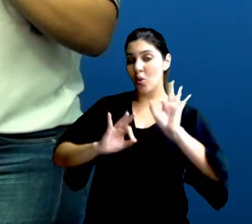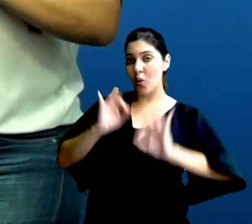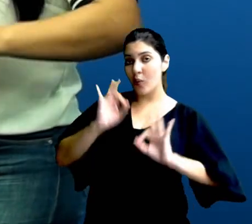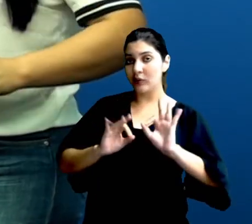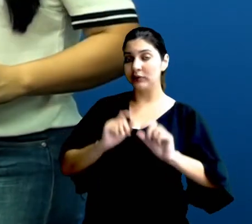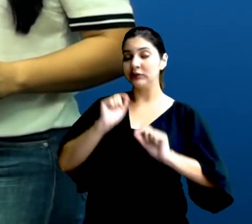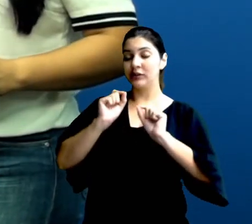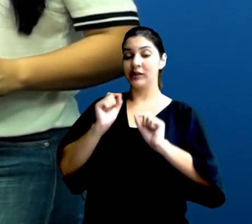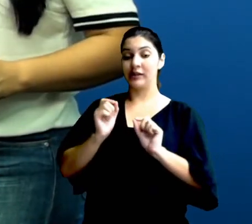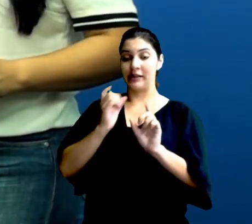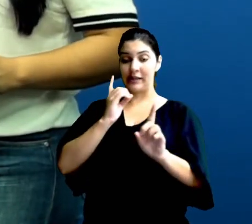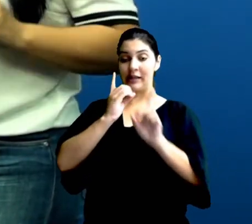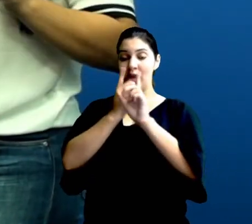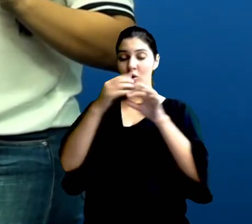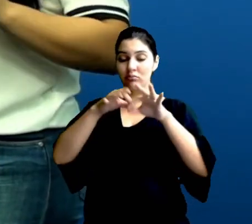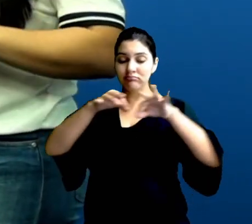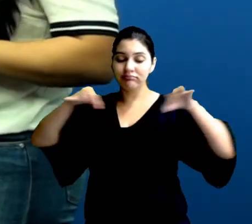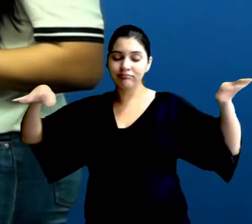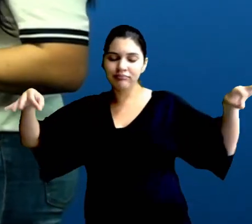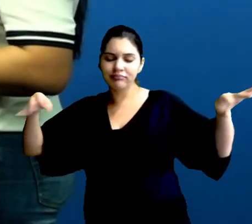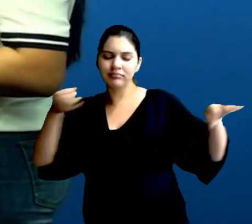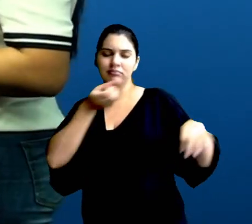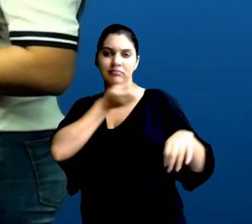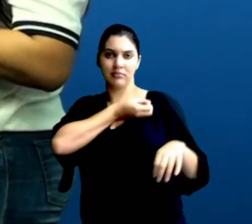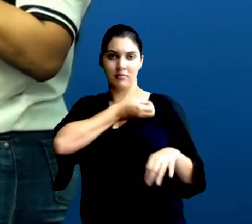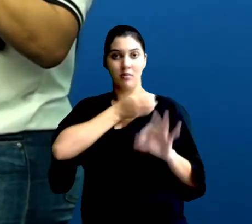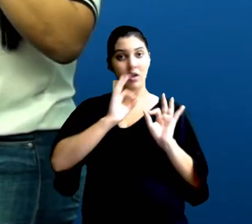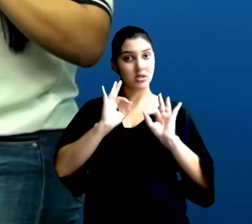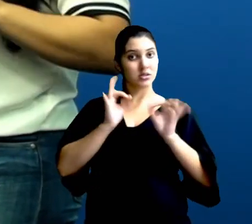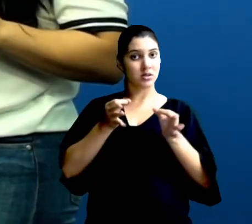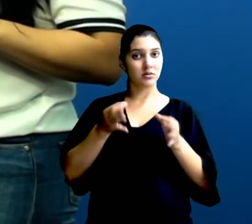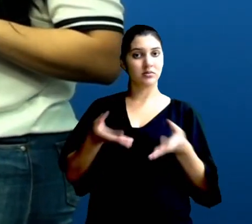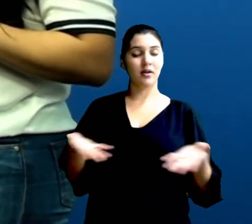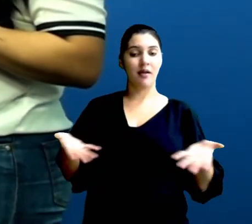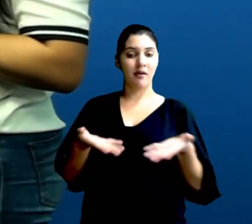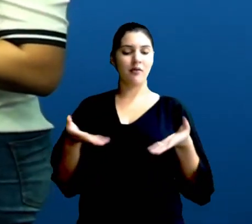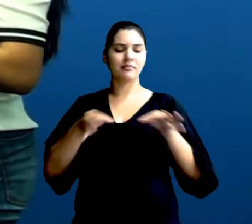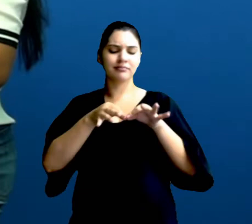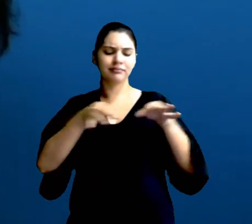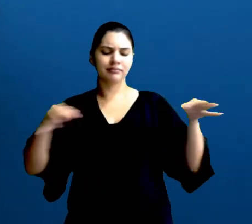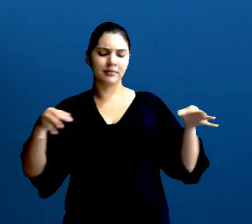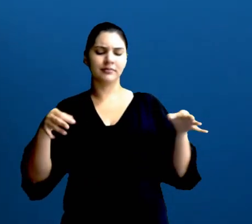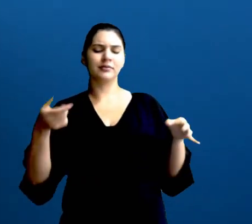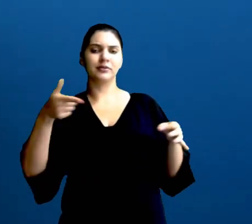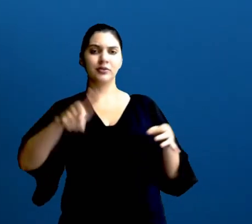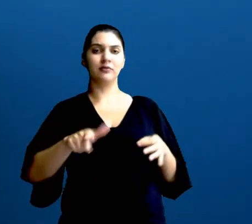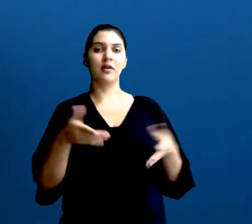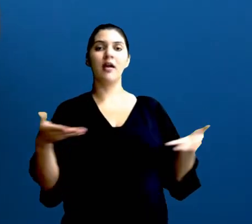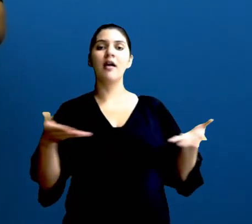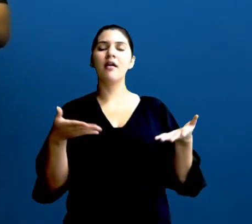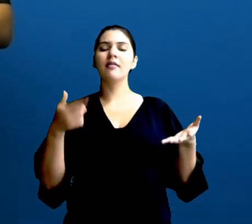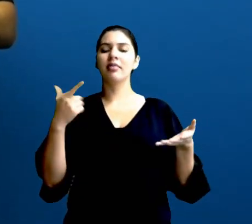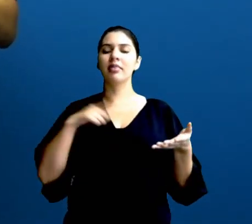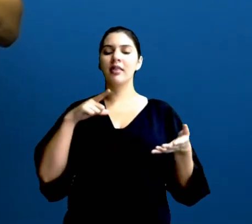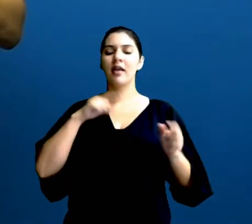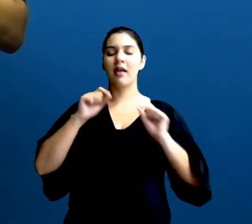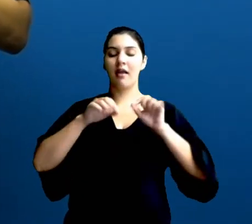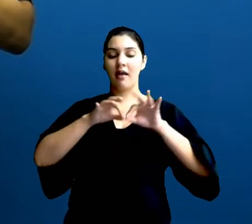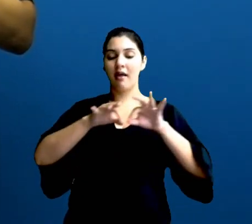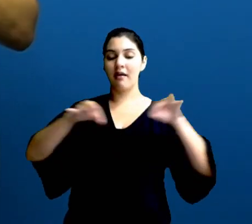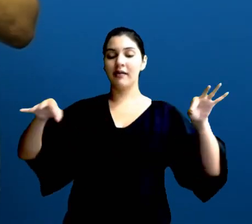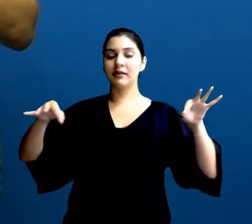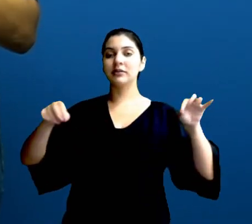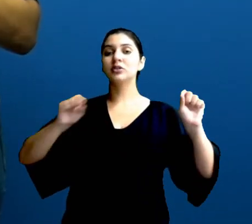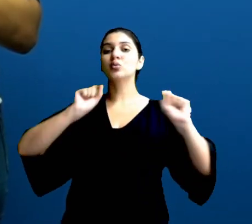que encontrar na reta numérica. Tá certo? Vamos para mais uma reta agora. Agora, essa minha reta,